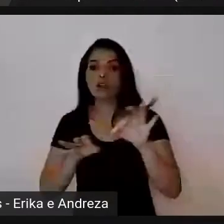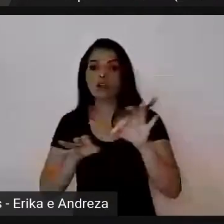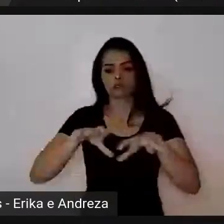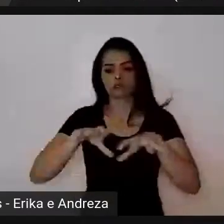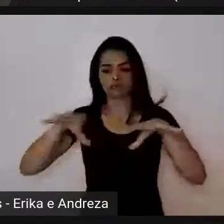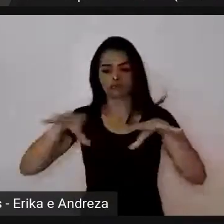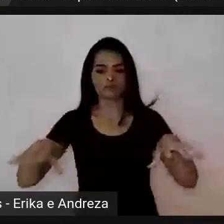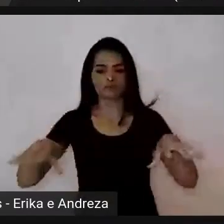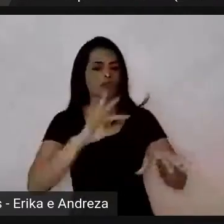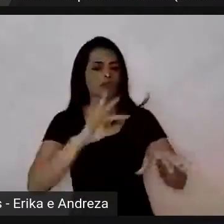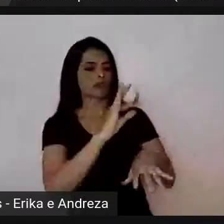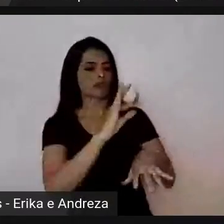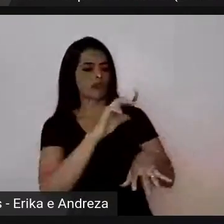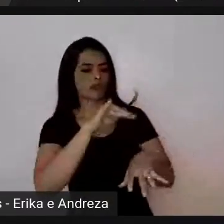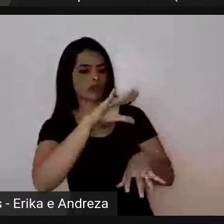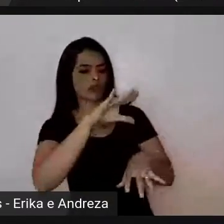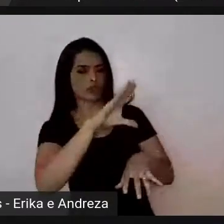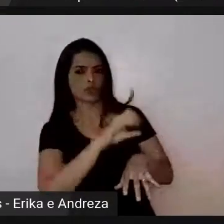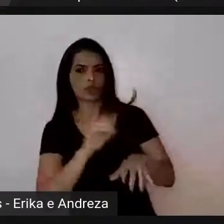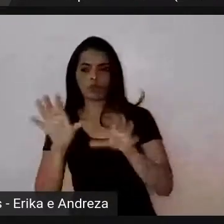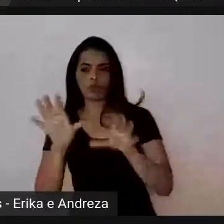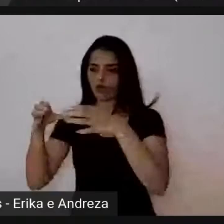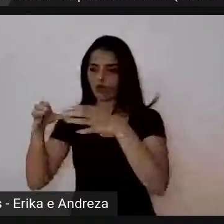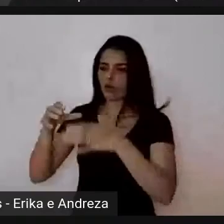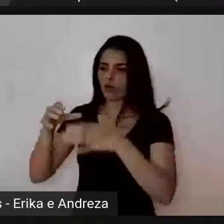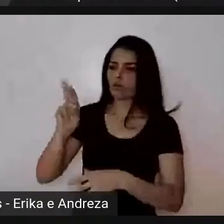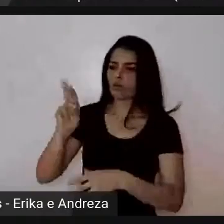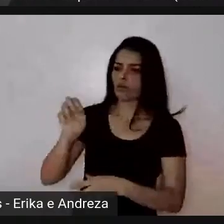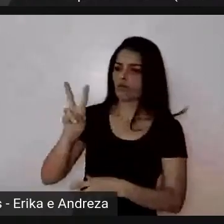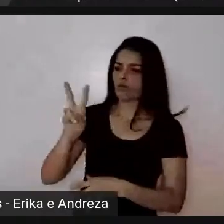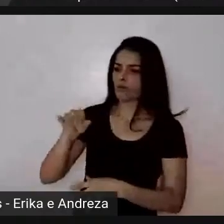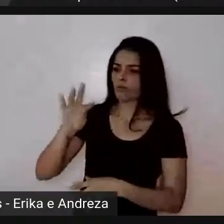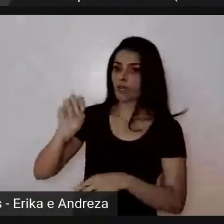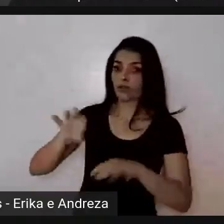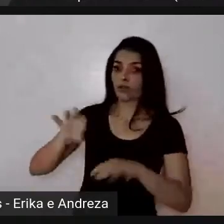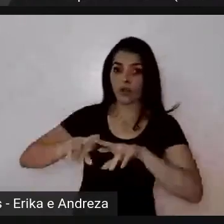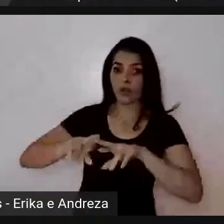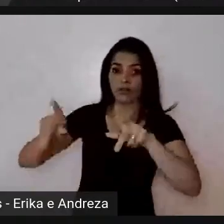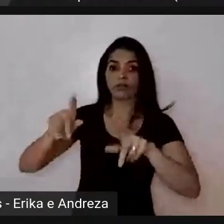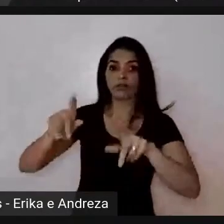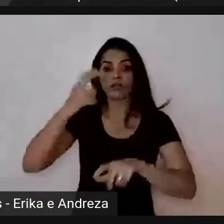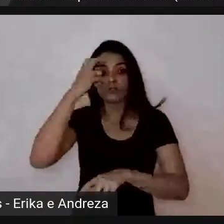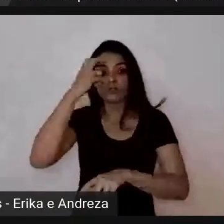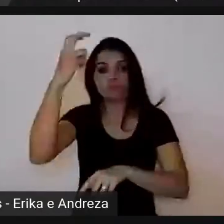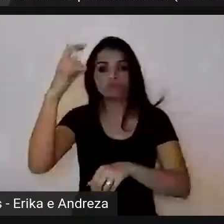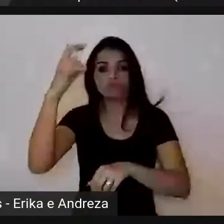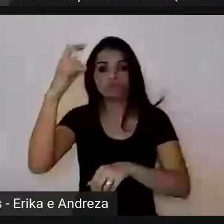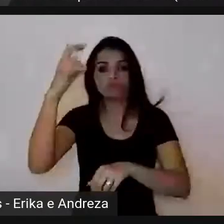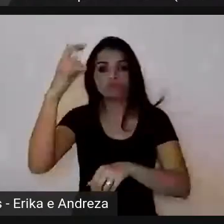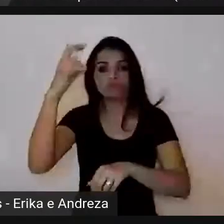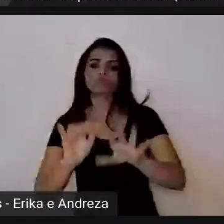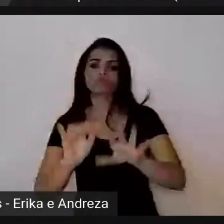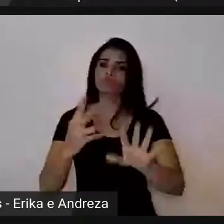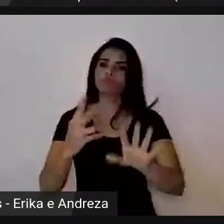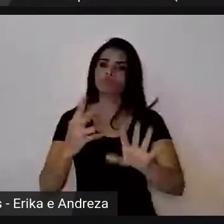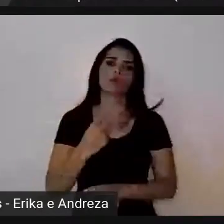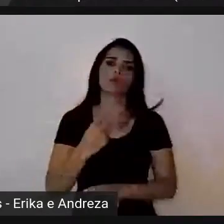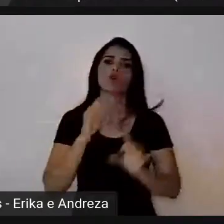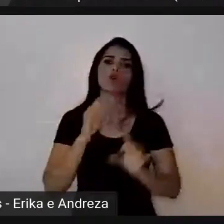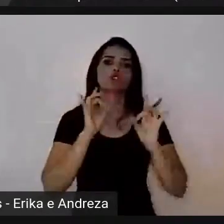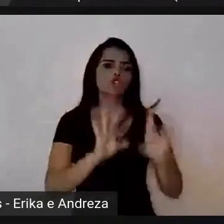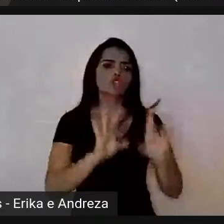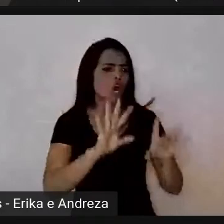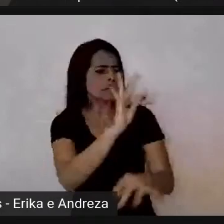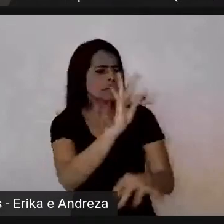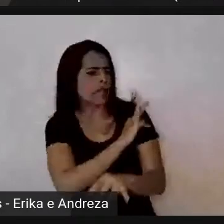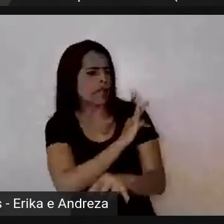os cargos que são de livre provimento de maneira inteligente. Nós não podemos ser tecnocratas,